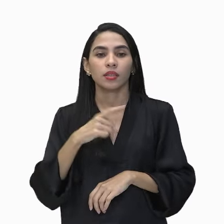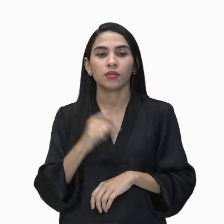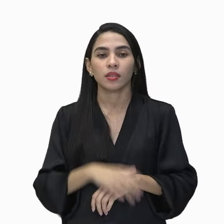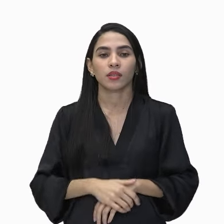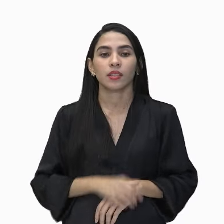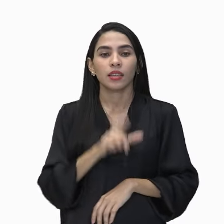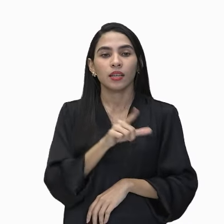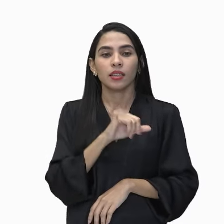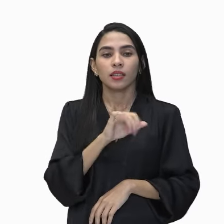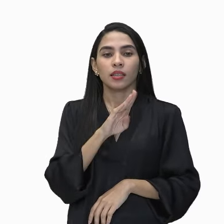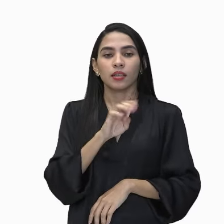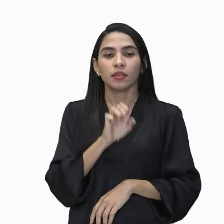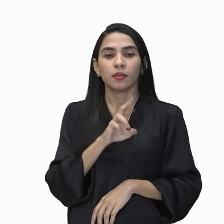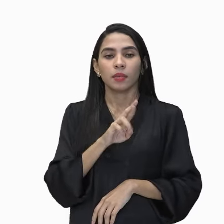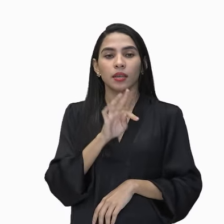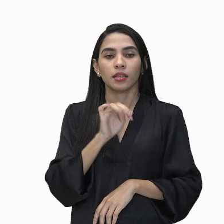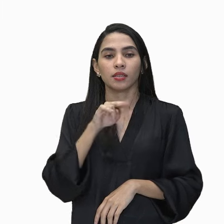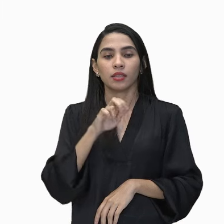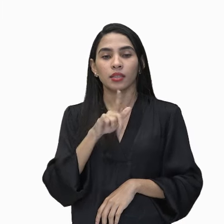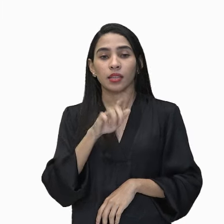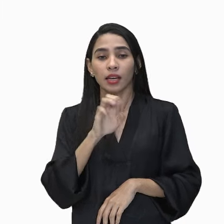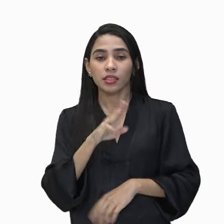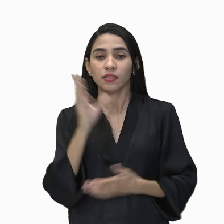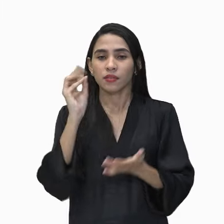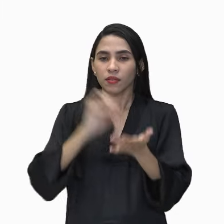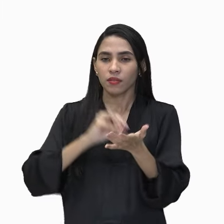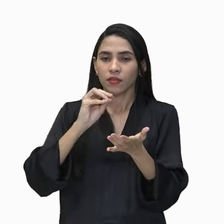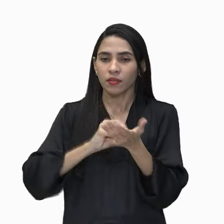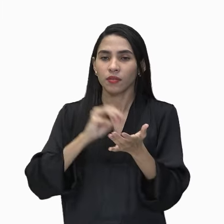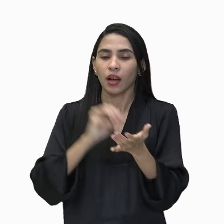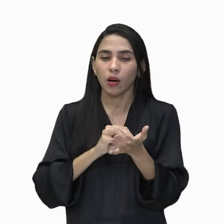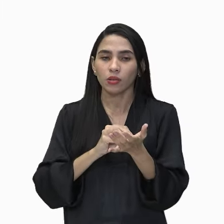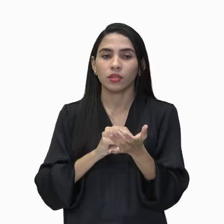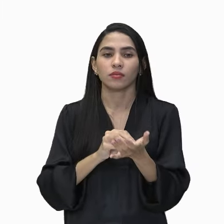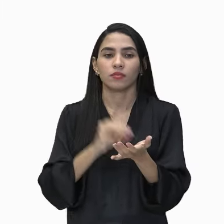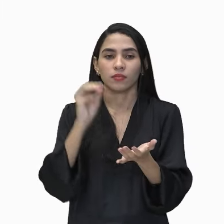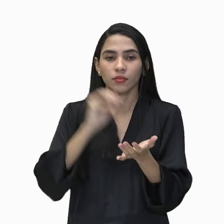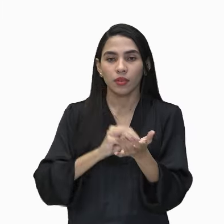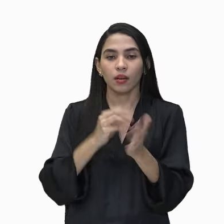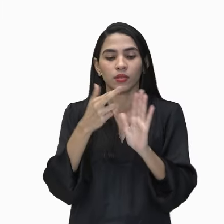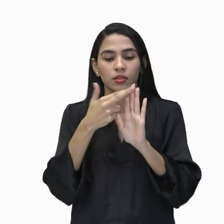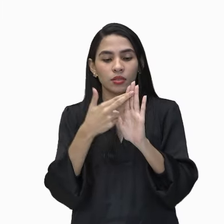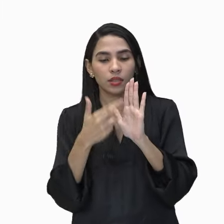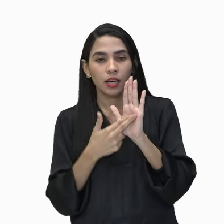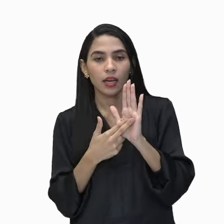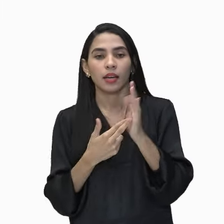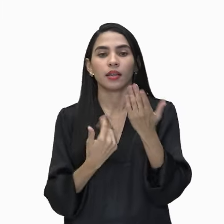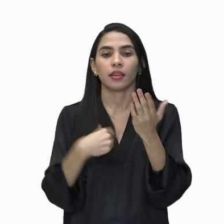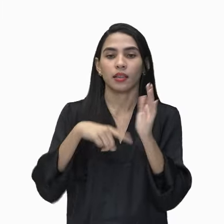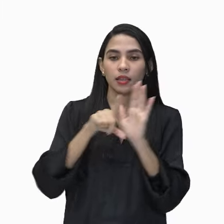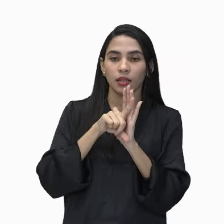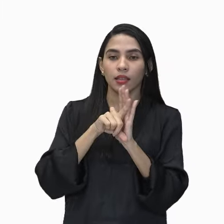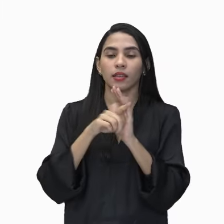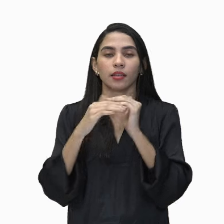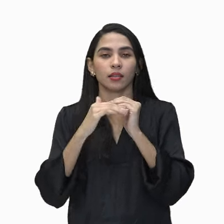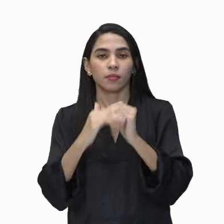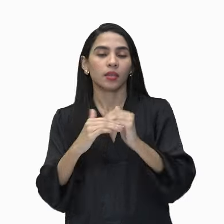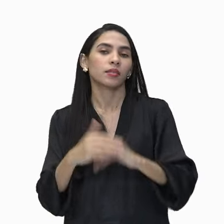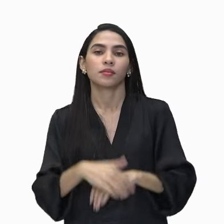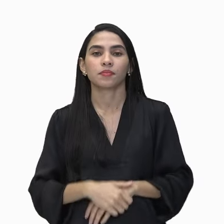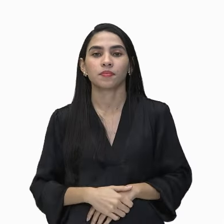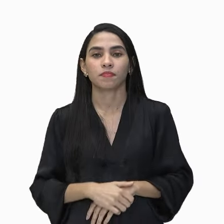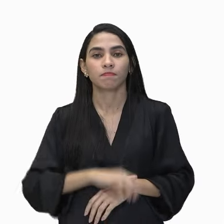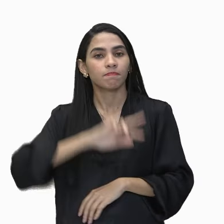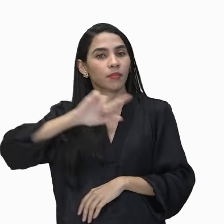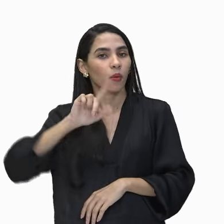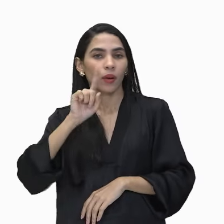a ausência completa, aí está muito claro, a ausência completa de normas, de regras, de leis. Isso não